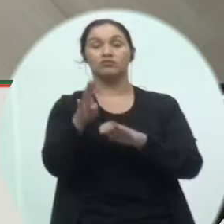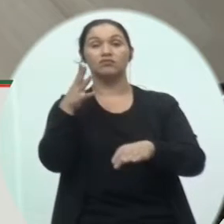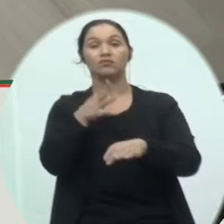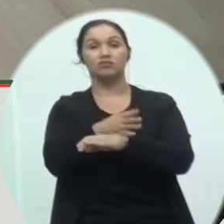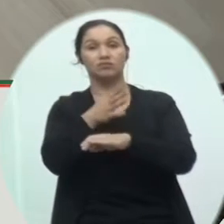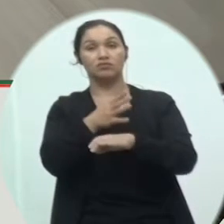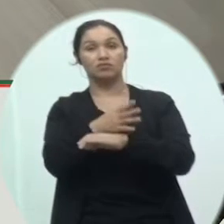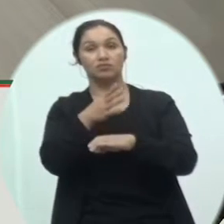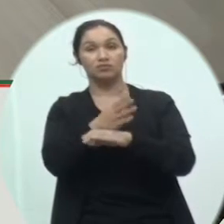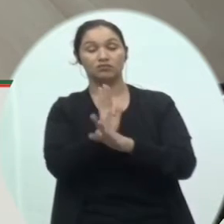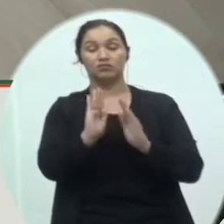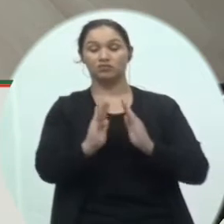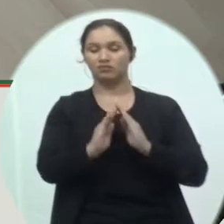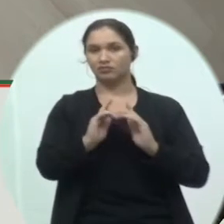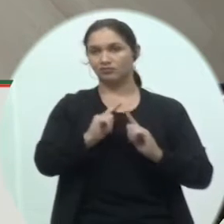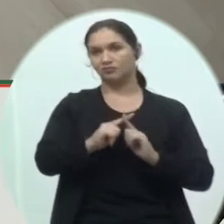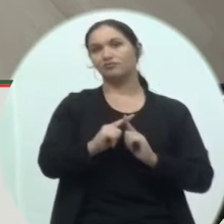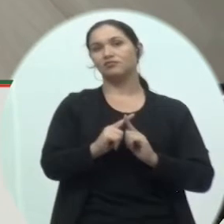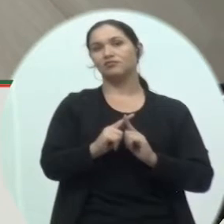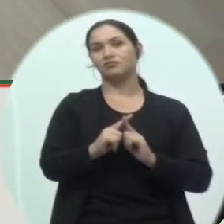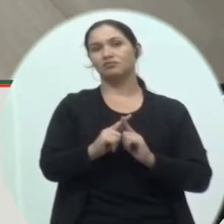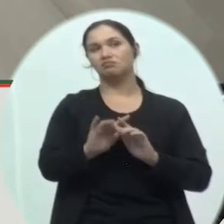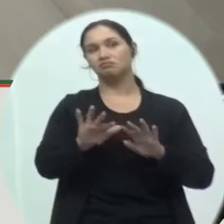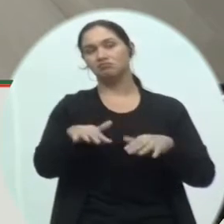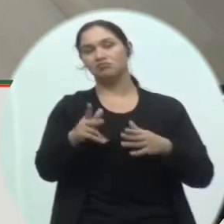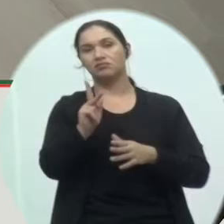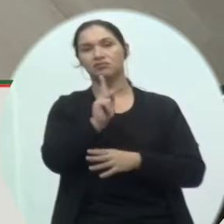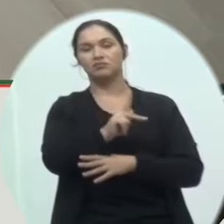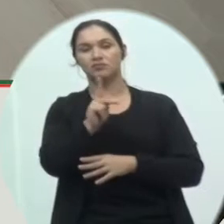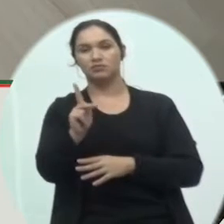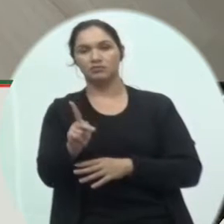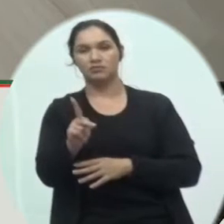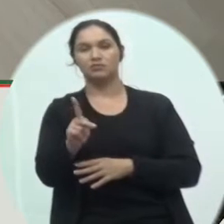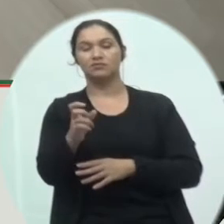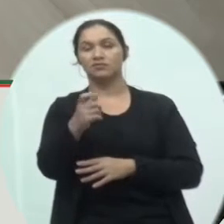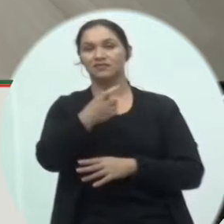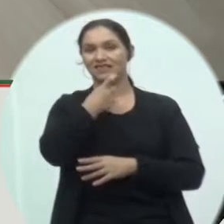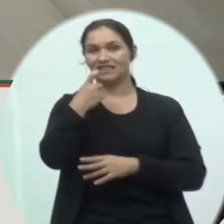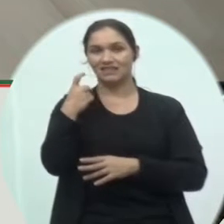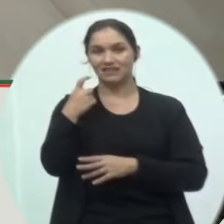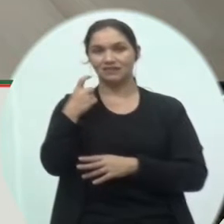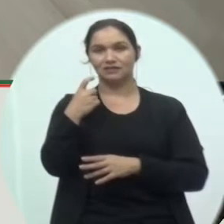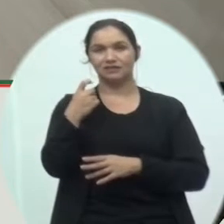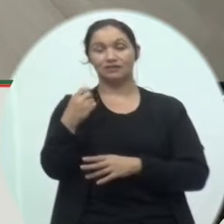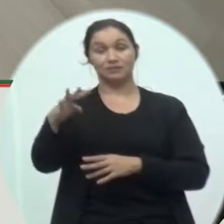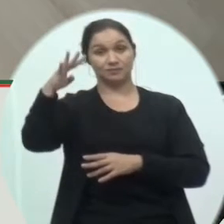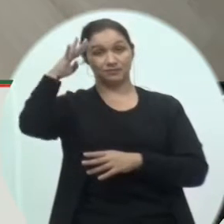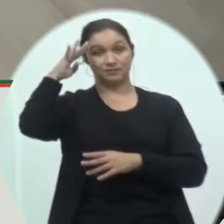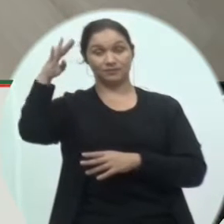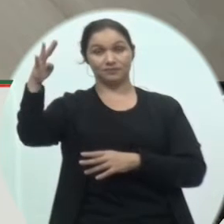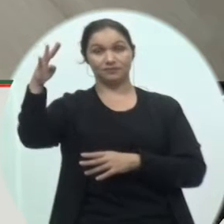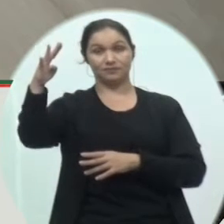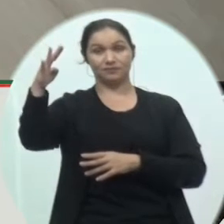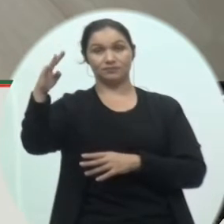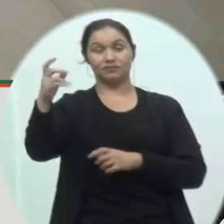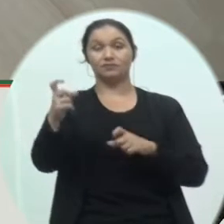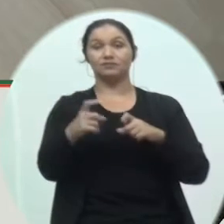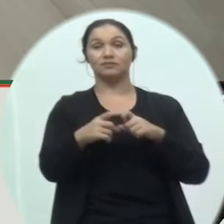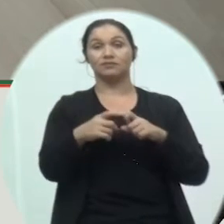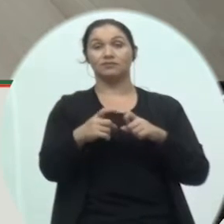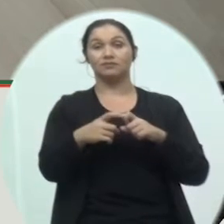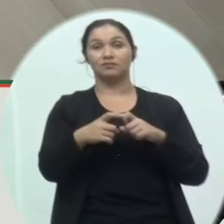nossa comunidade, por exemplo. São professores, dentistas, militares, médicos, operários,